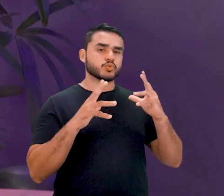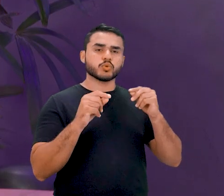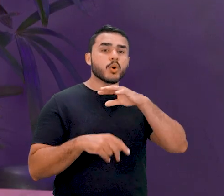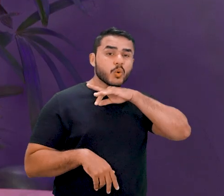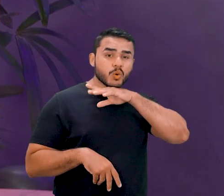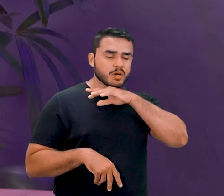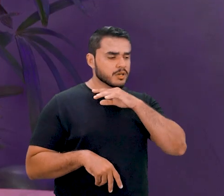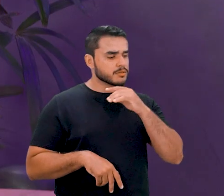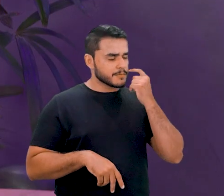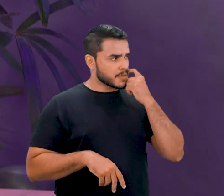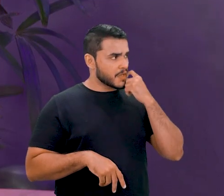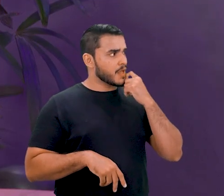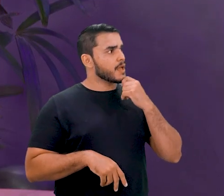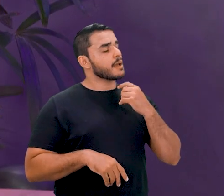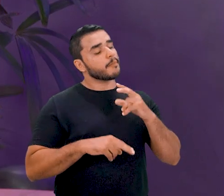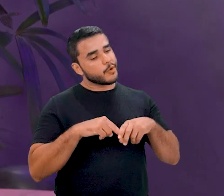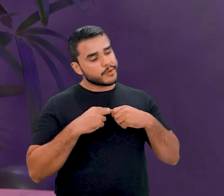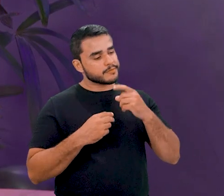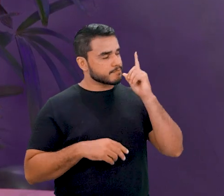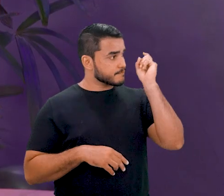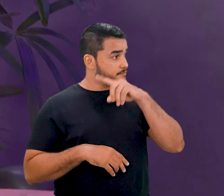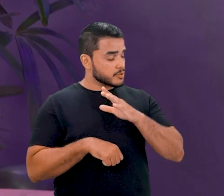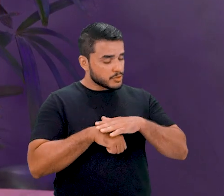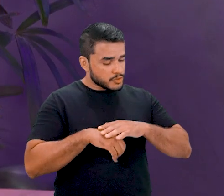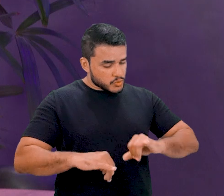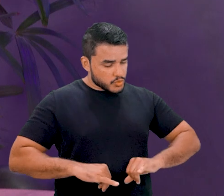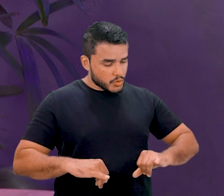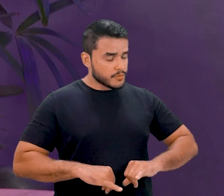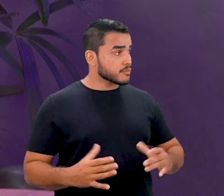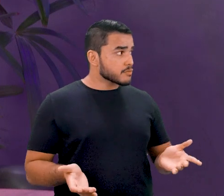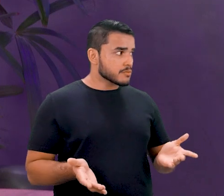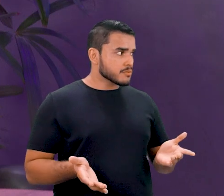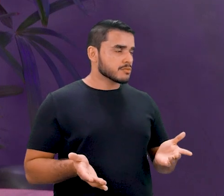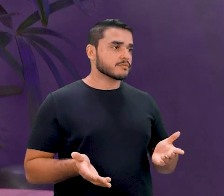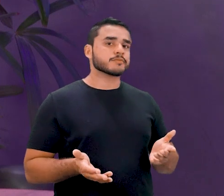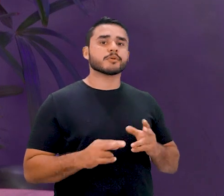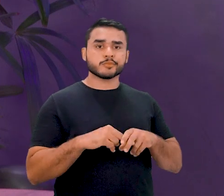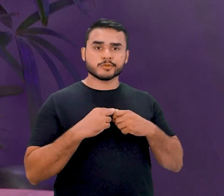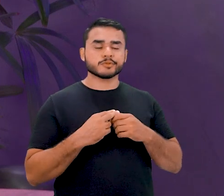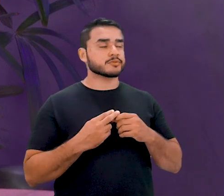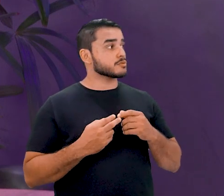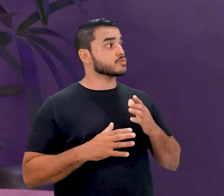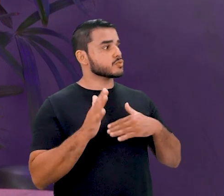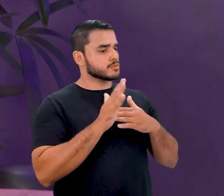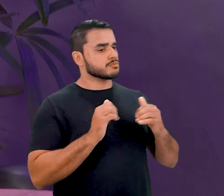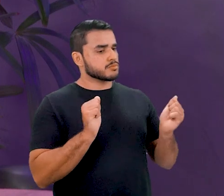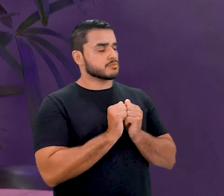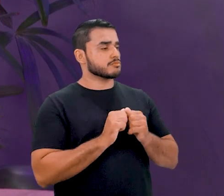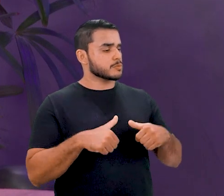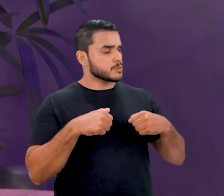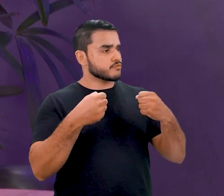sociedade puder fazer com a gente, somos nós quem sofremos. Mas isso não quer dizer que essas pessoas não possam lutar conosco.